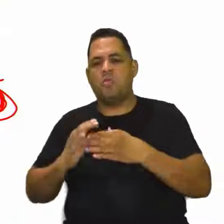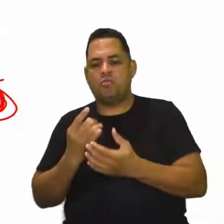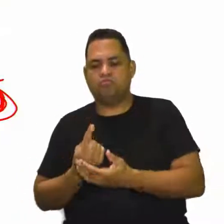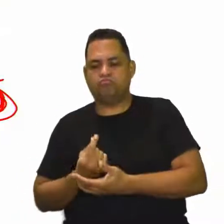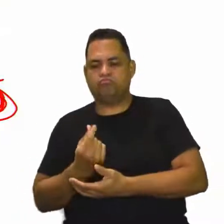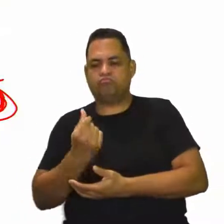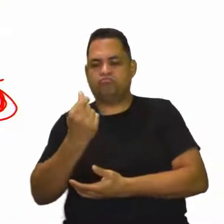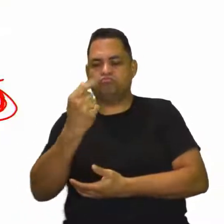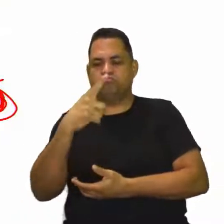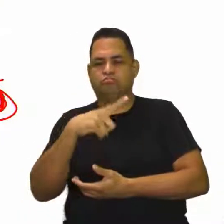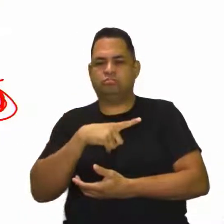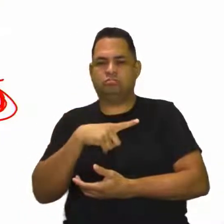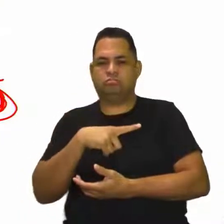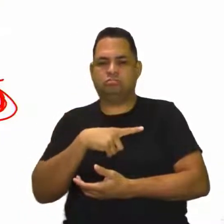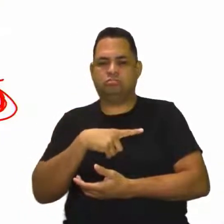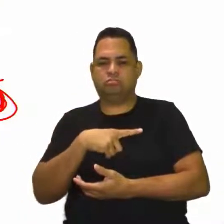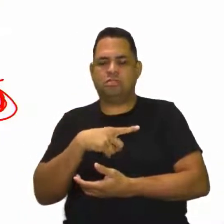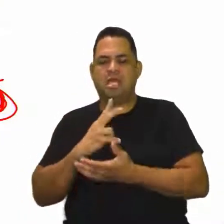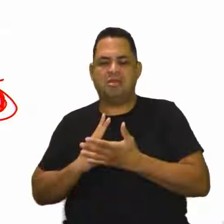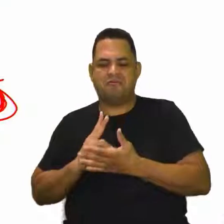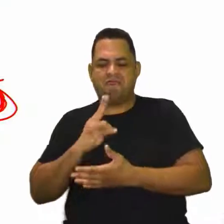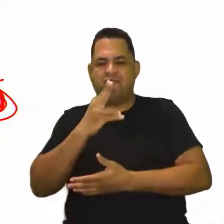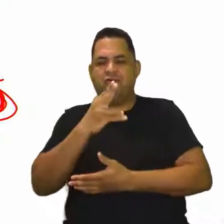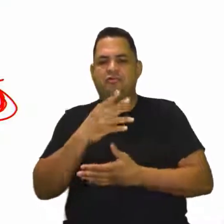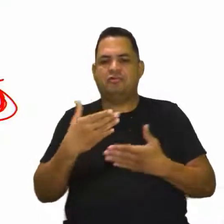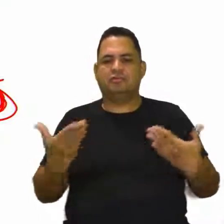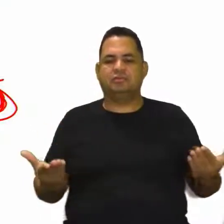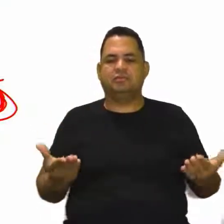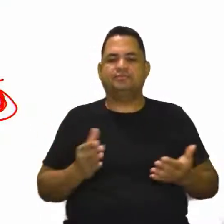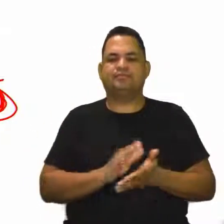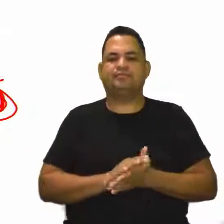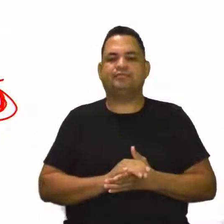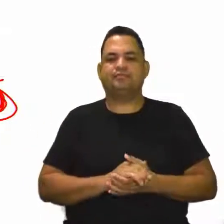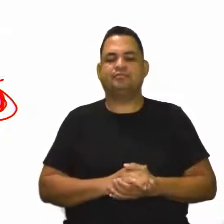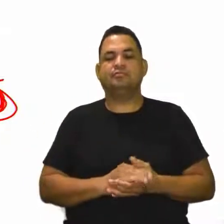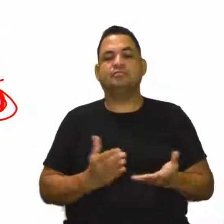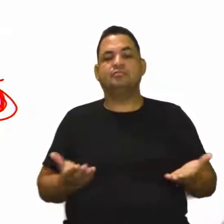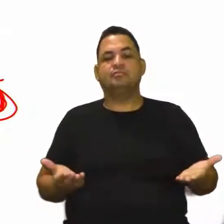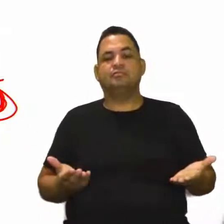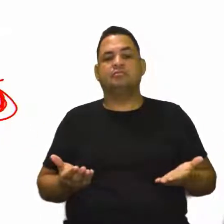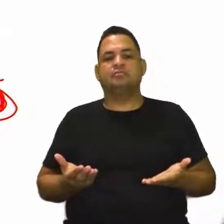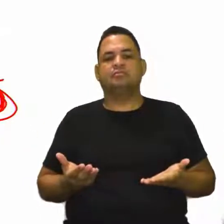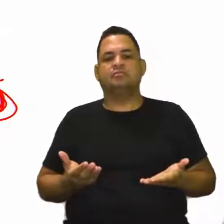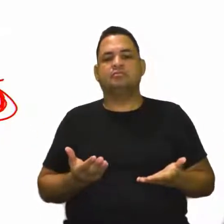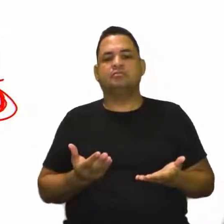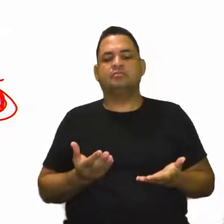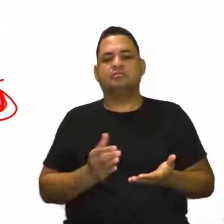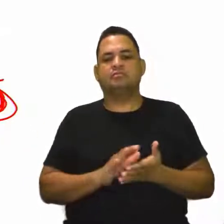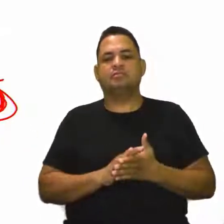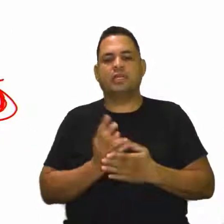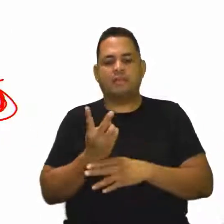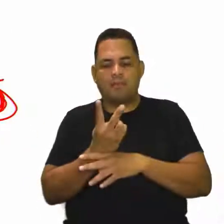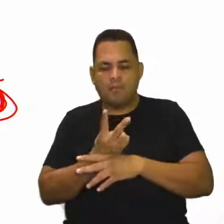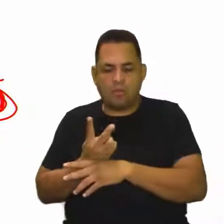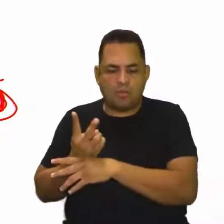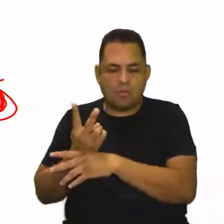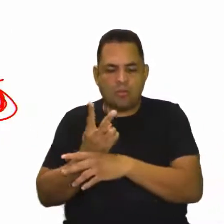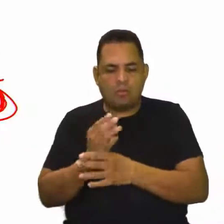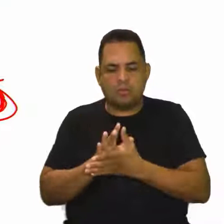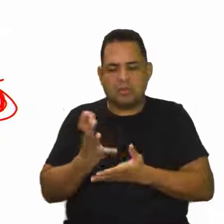procura se fortalecer, tá certo? Uma classe que ela busca ver os